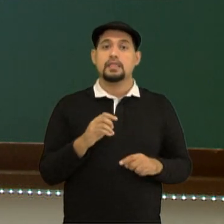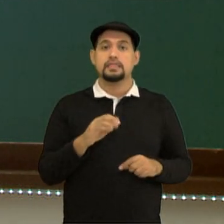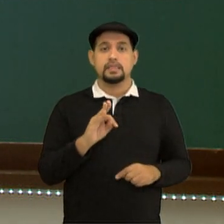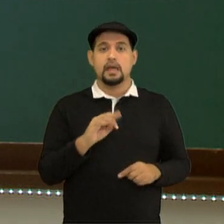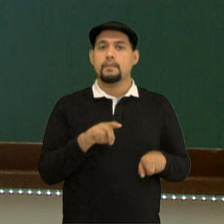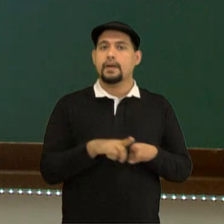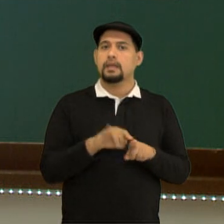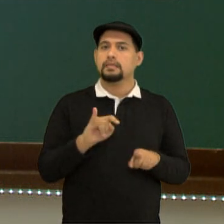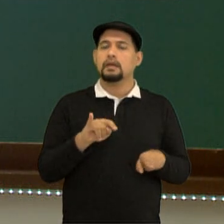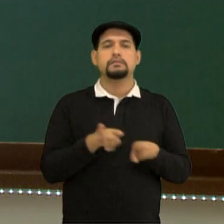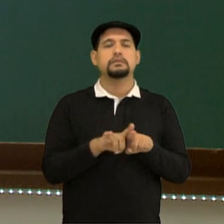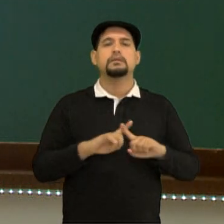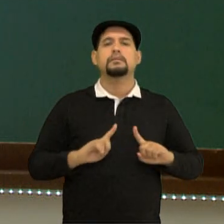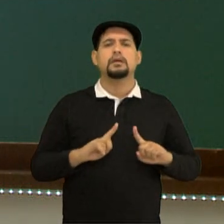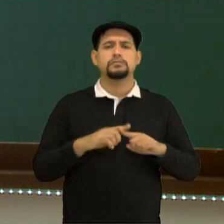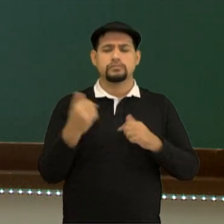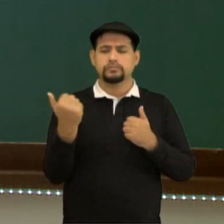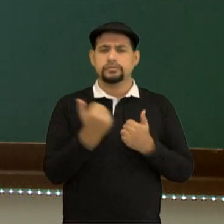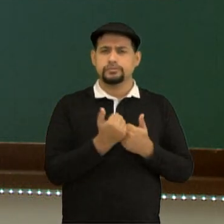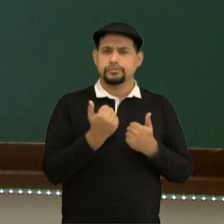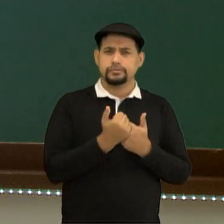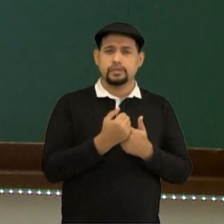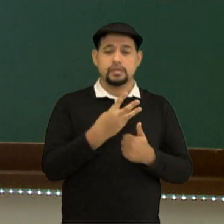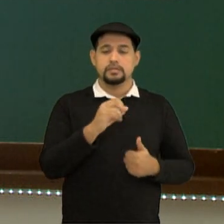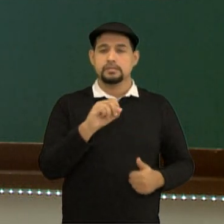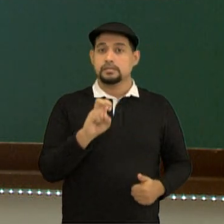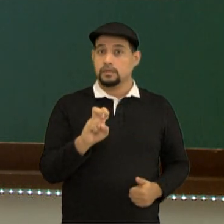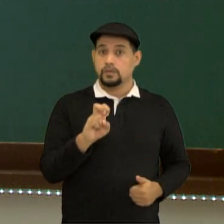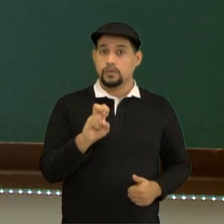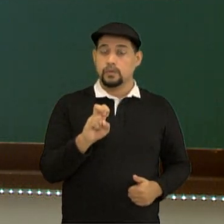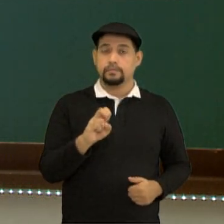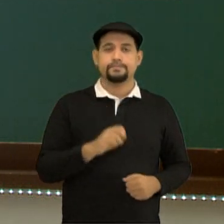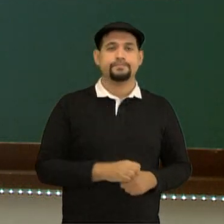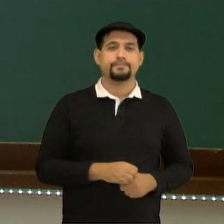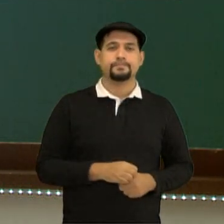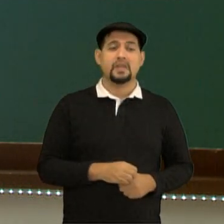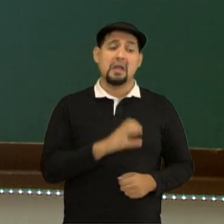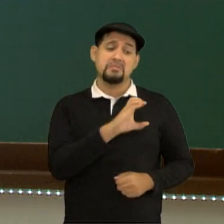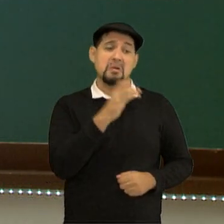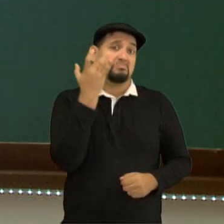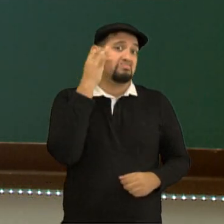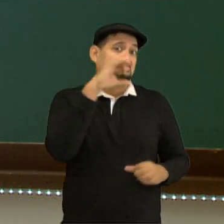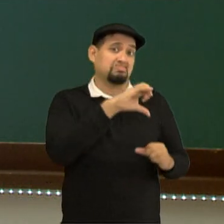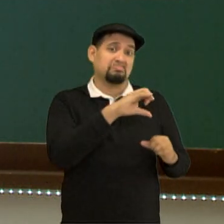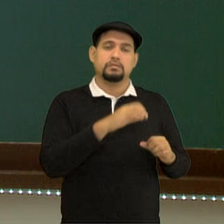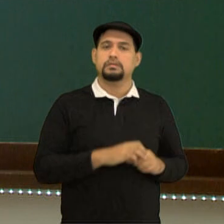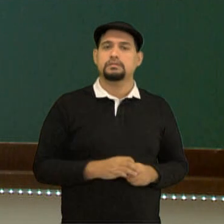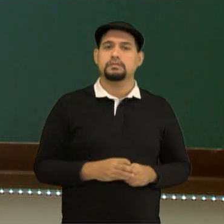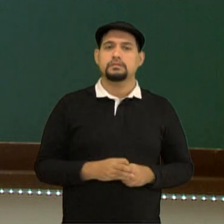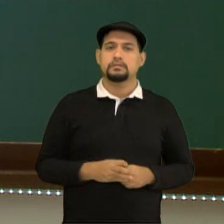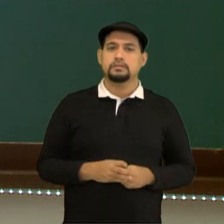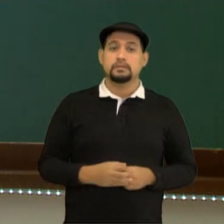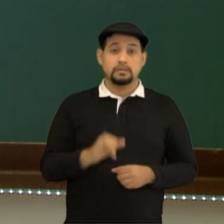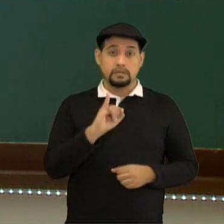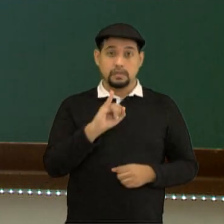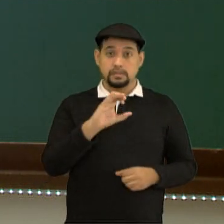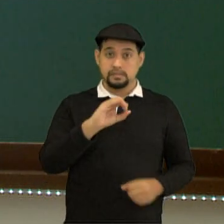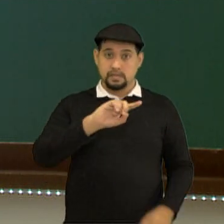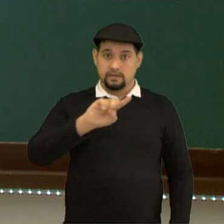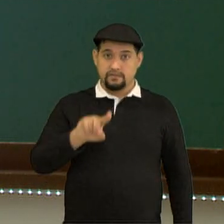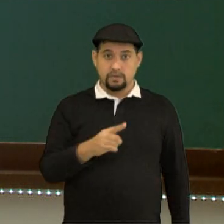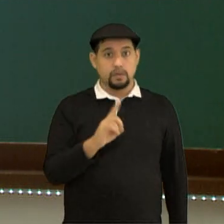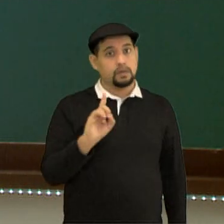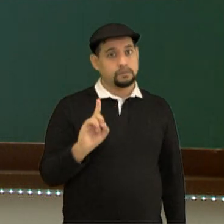aqui. Substituindo o juro 305, o capital é o que eu quero saber, a taxa 0,10, né?